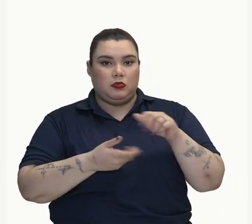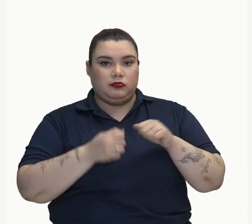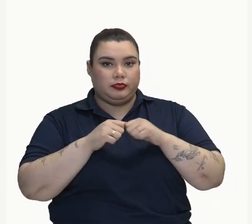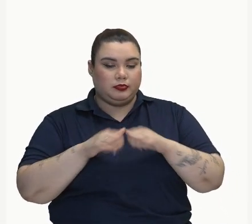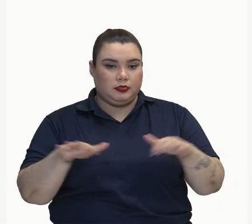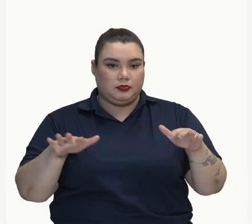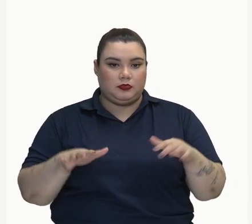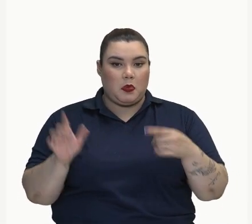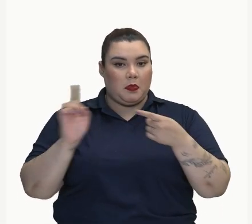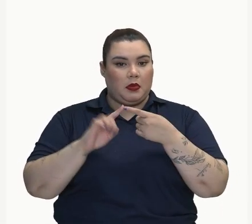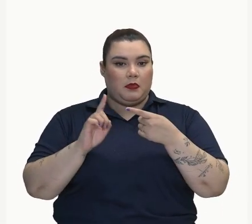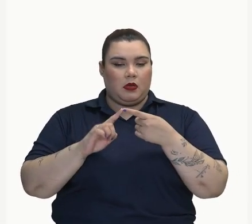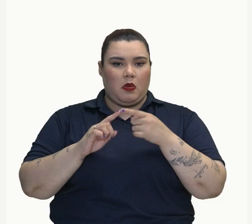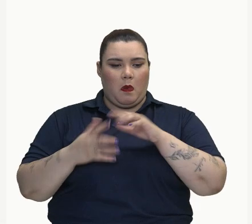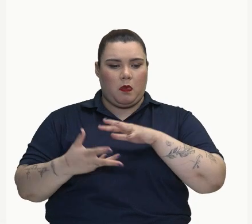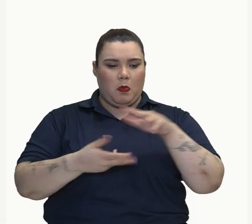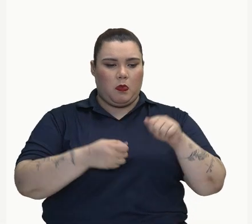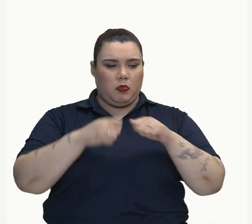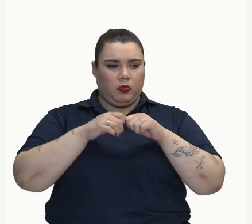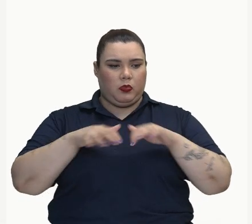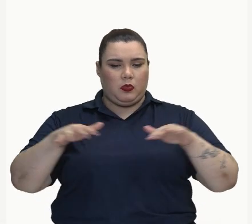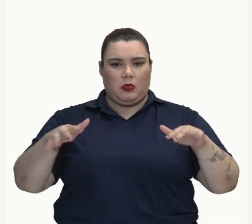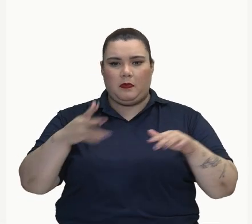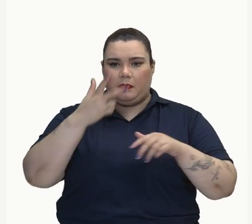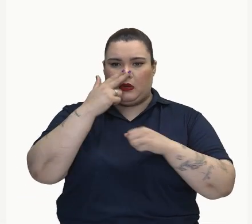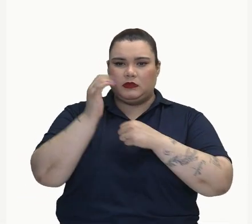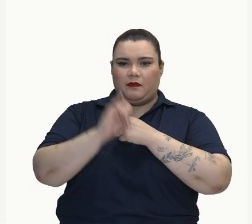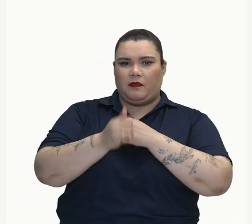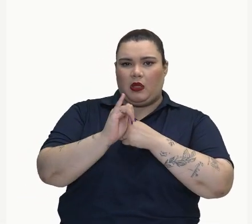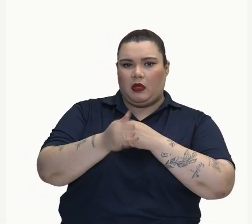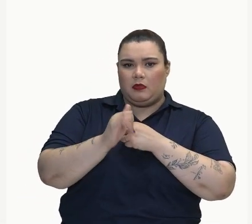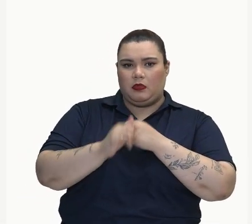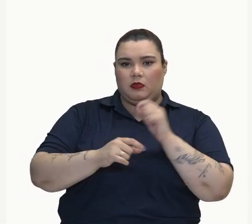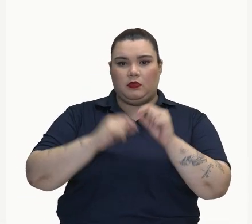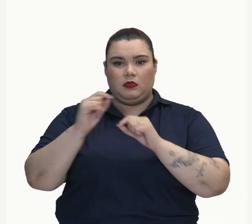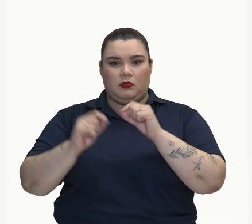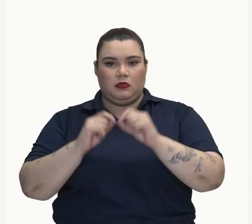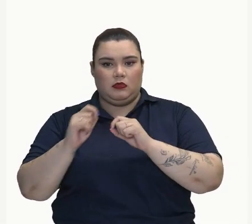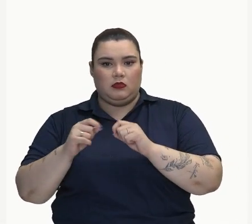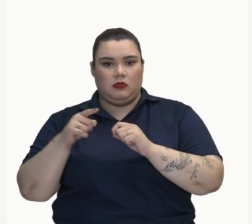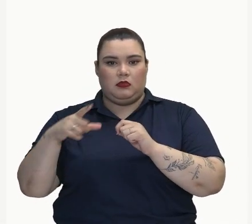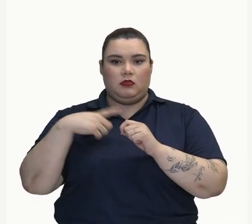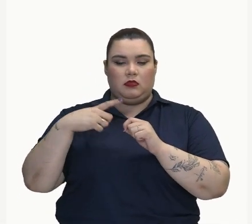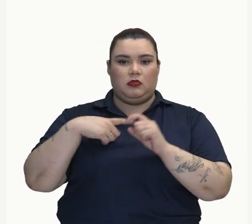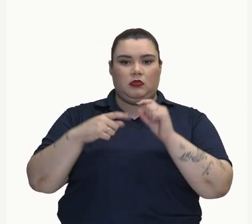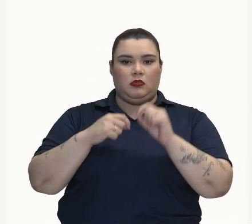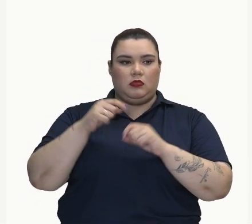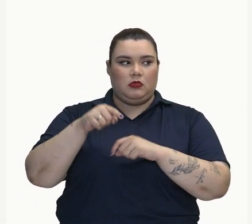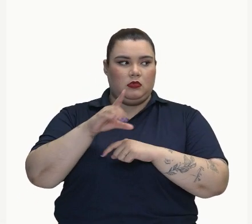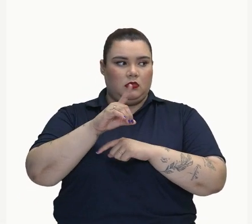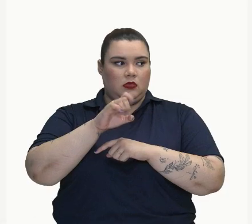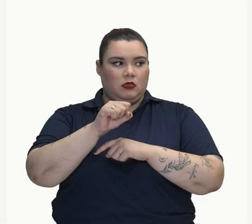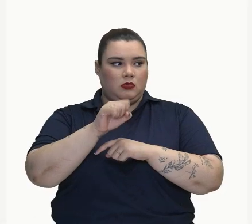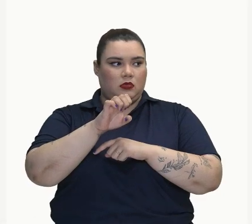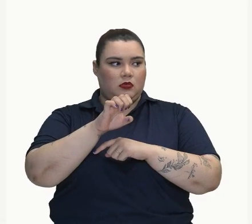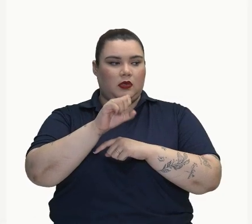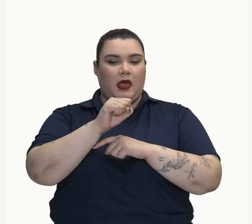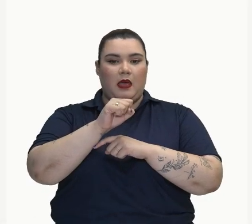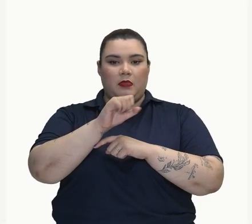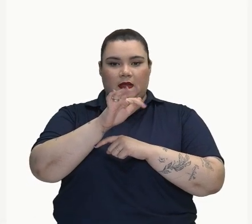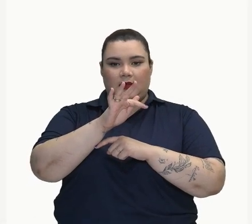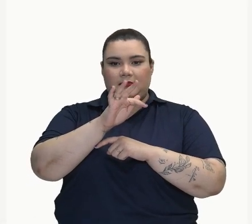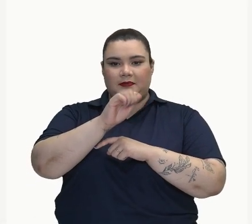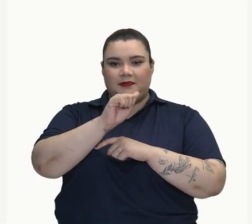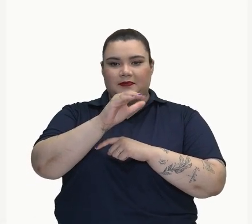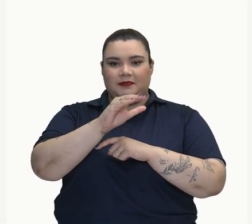Começando pela primeira, globalização como fábula. O que é isso? É que Milton Santos dizia que a globalização ela é vendida